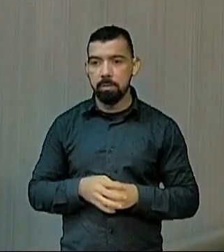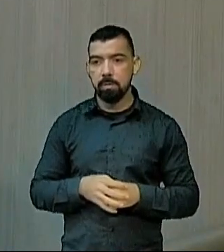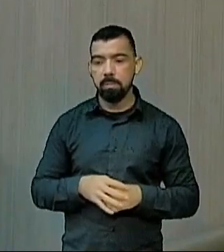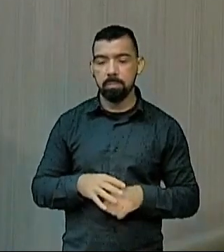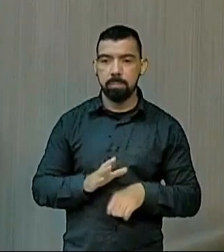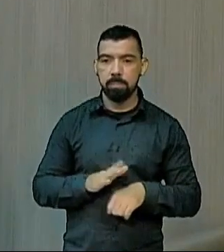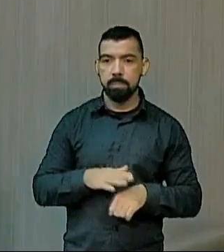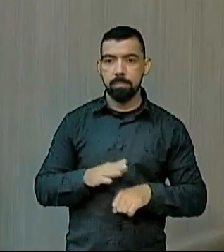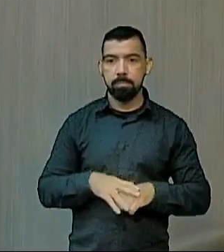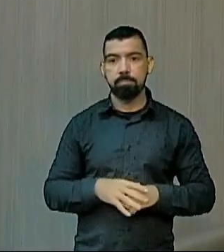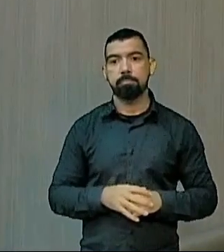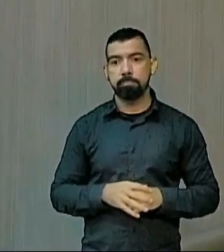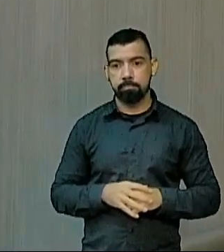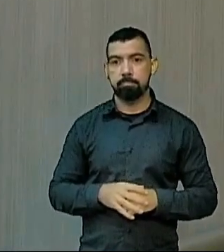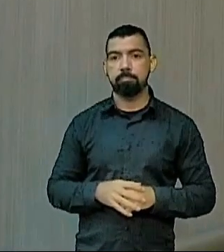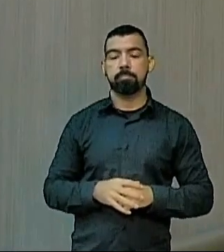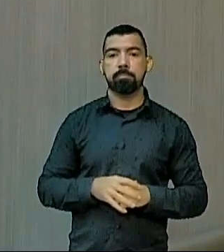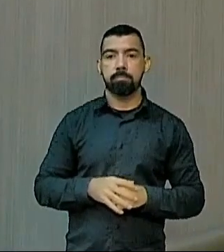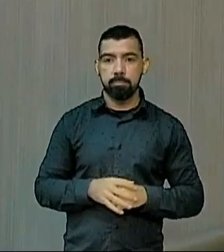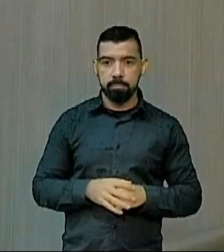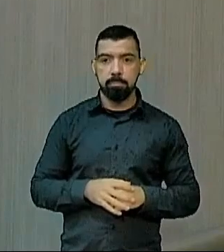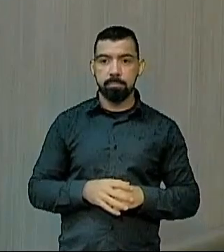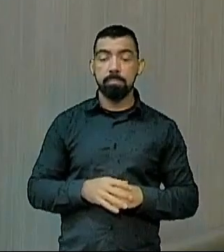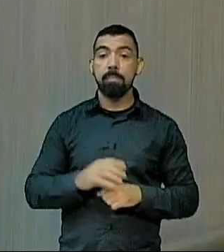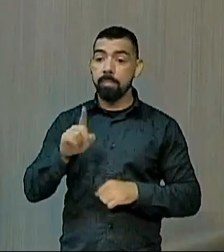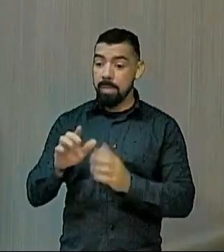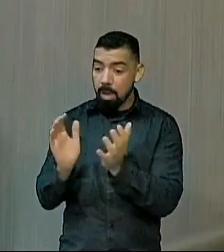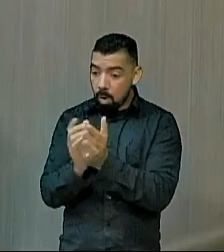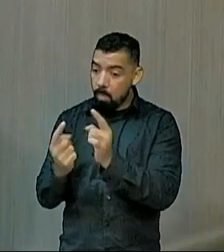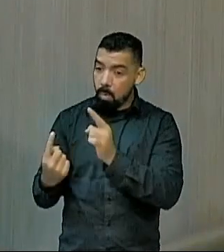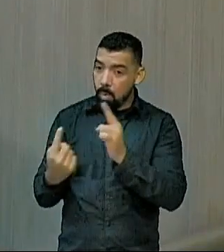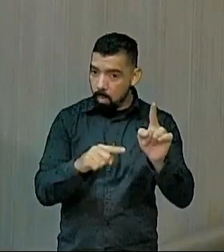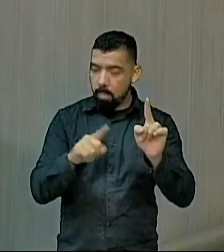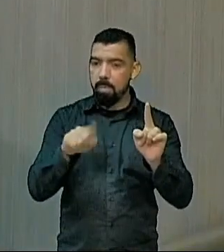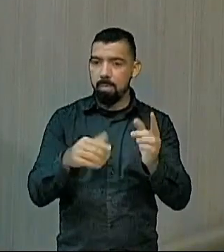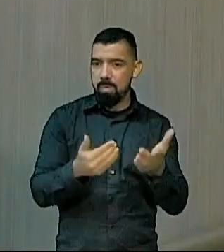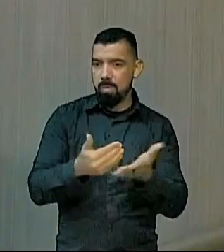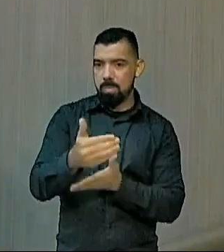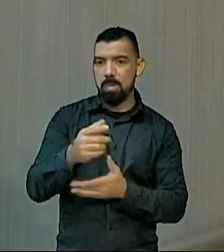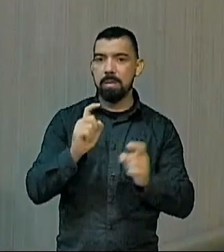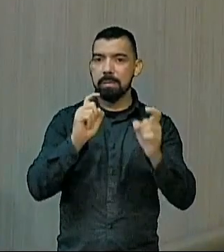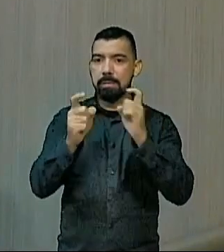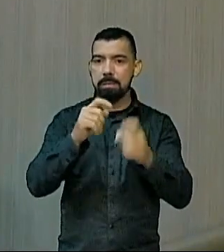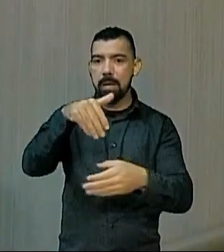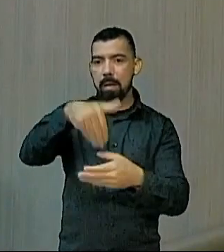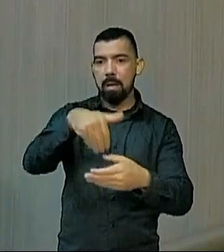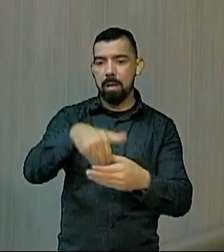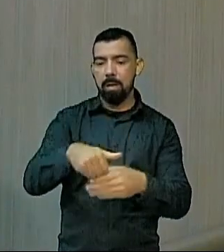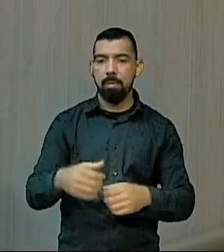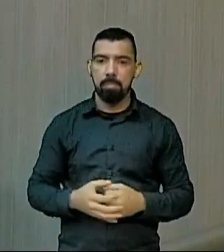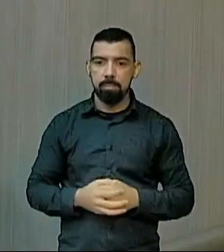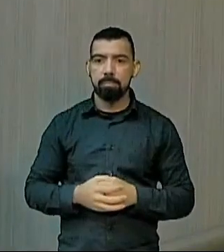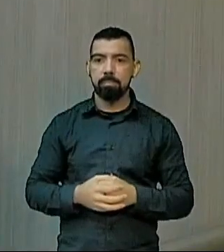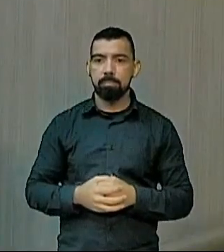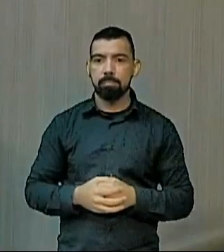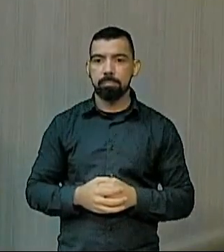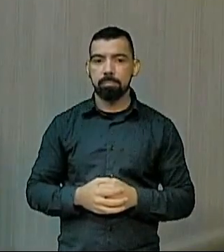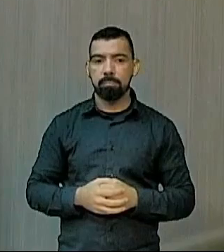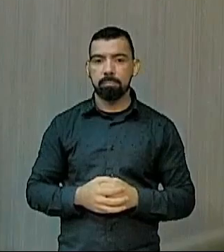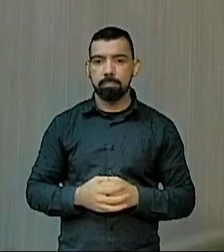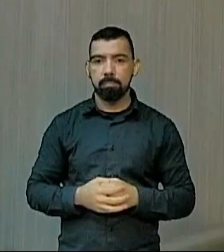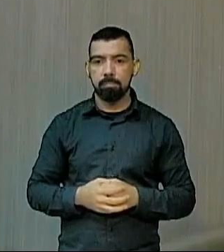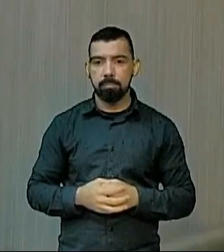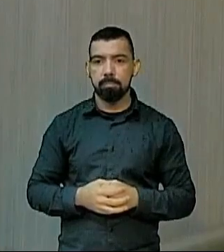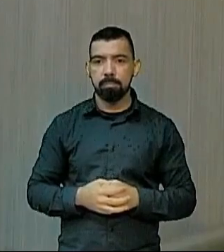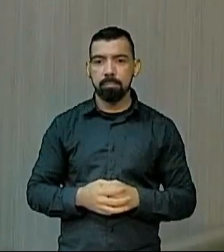o debate eleitoral é oposição então eu considero que esse esse Prisma